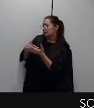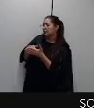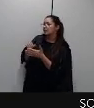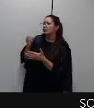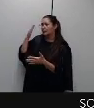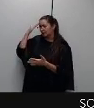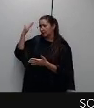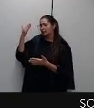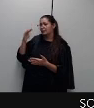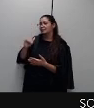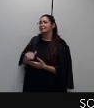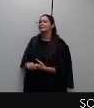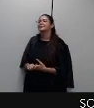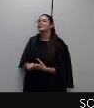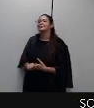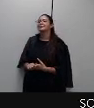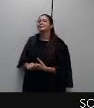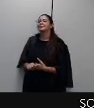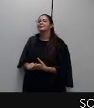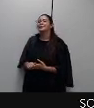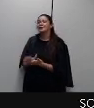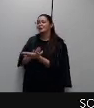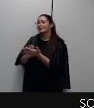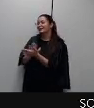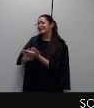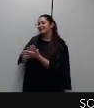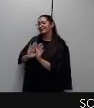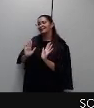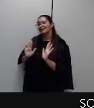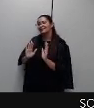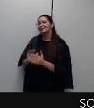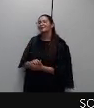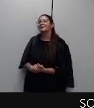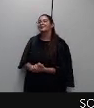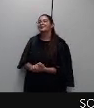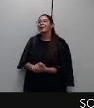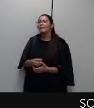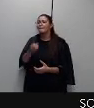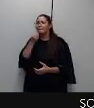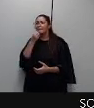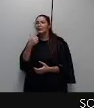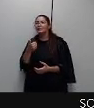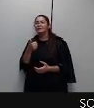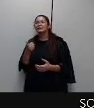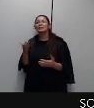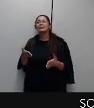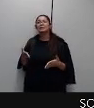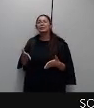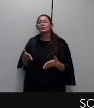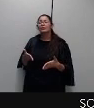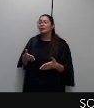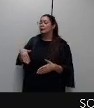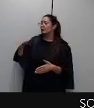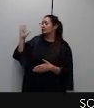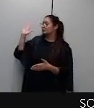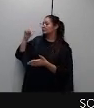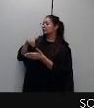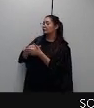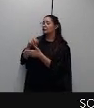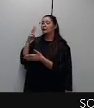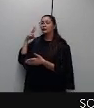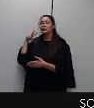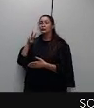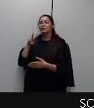esse desligado nada que é isso menina bem temos agora o último voto vista é